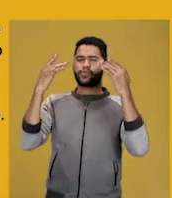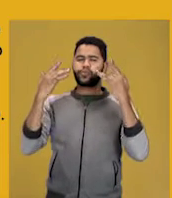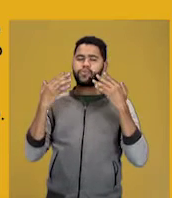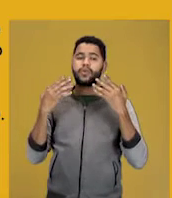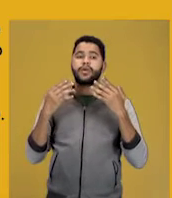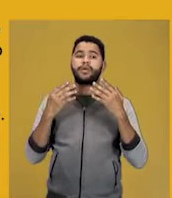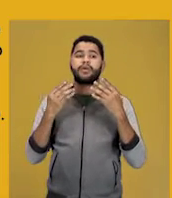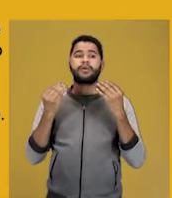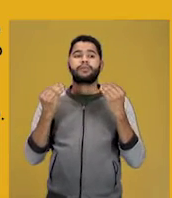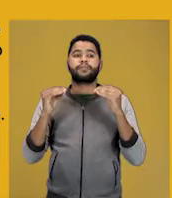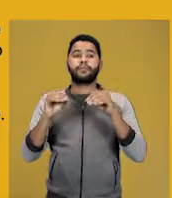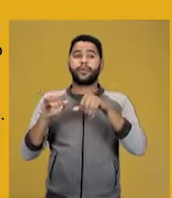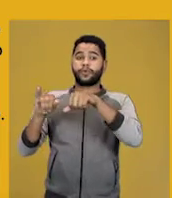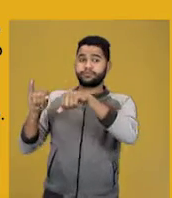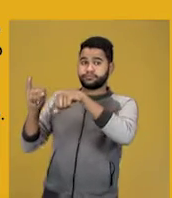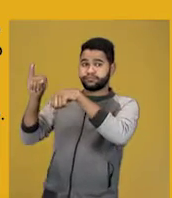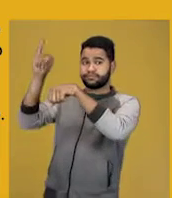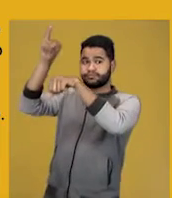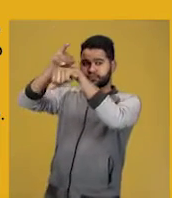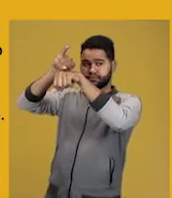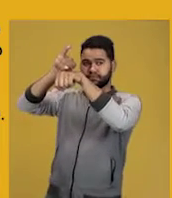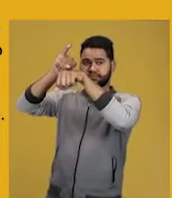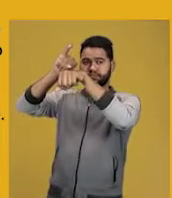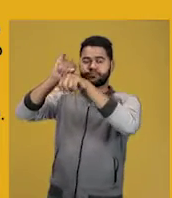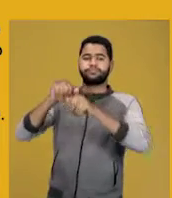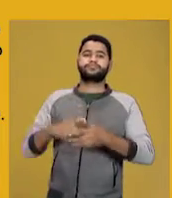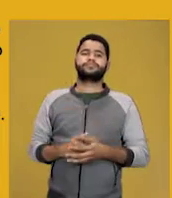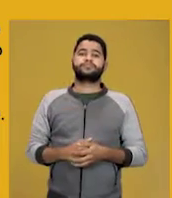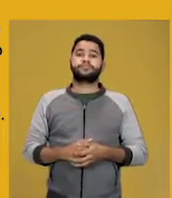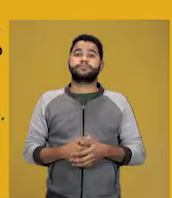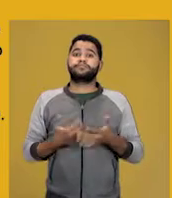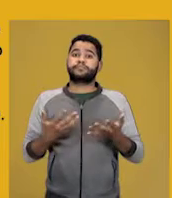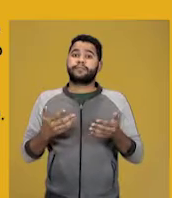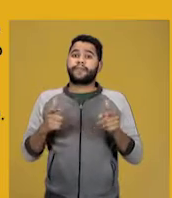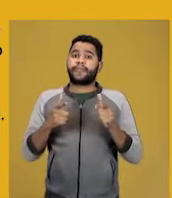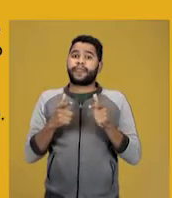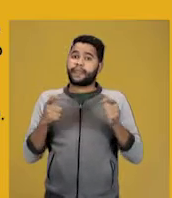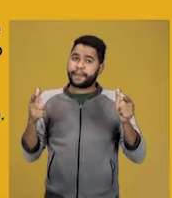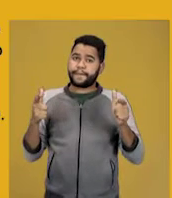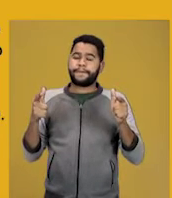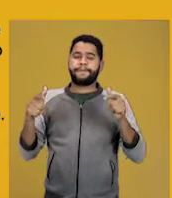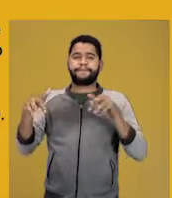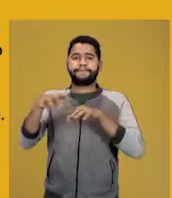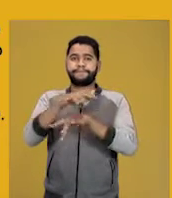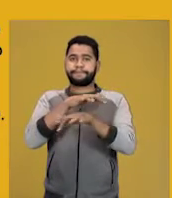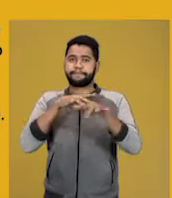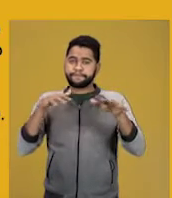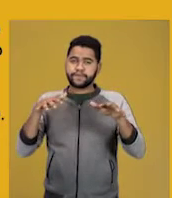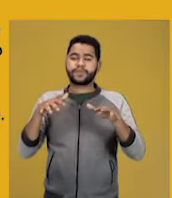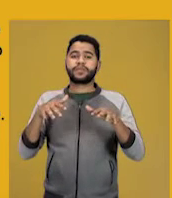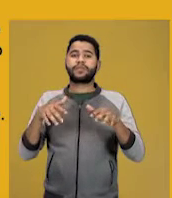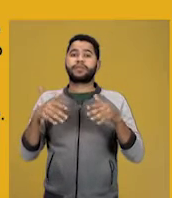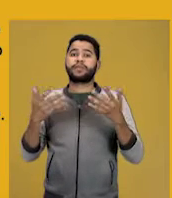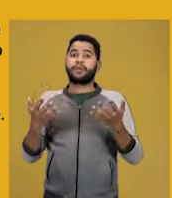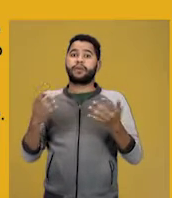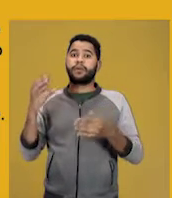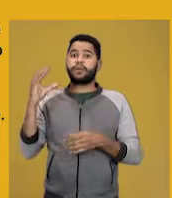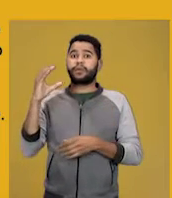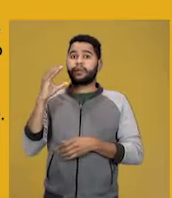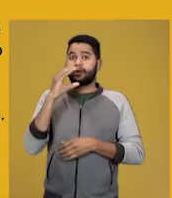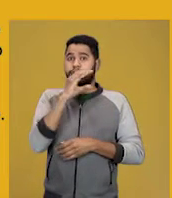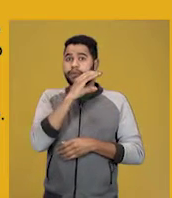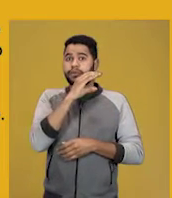seja colocado na parte superior da parede do cômodo, pois a maioria dos fluidos, líquidos e gases, quando